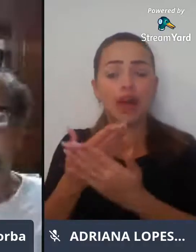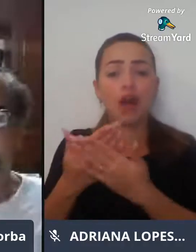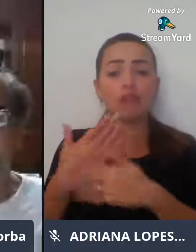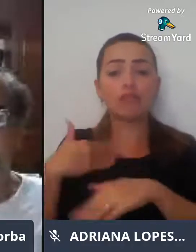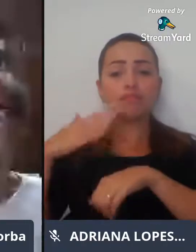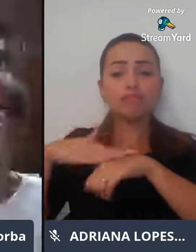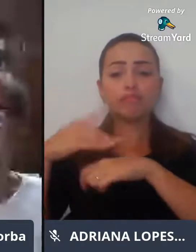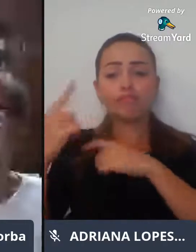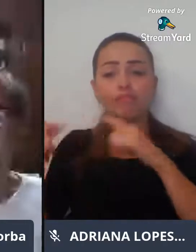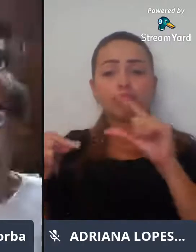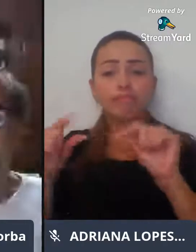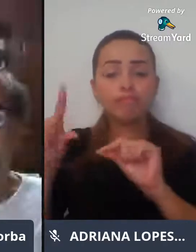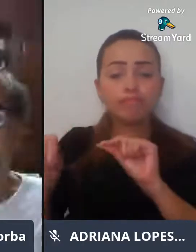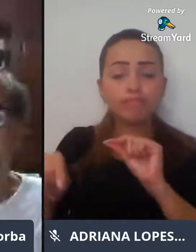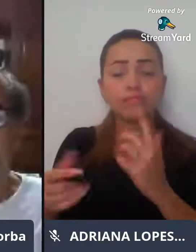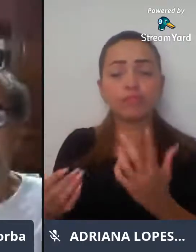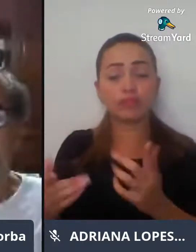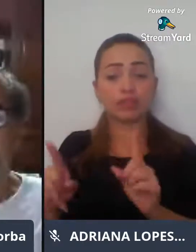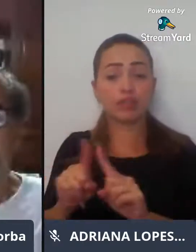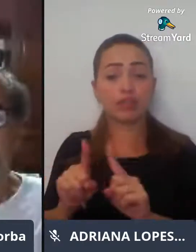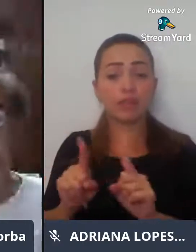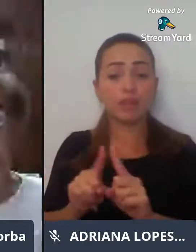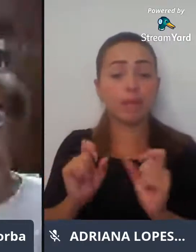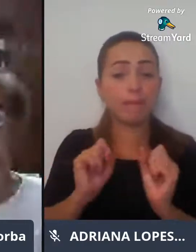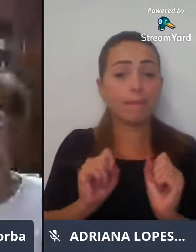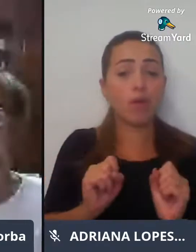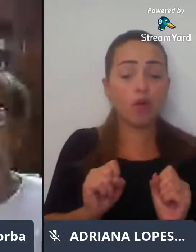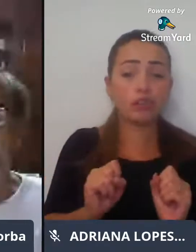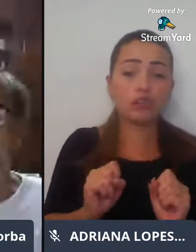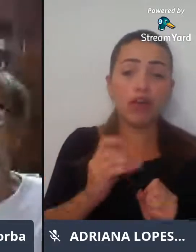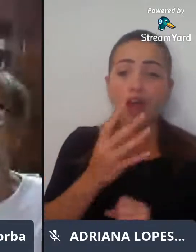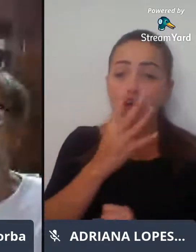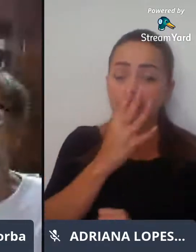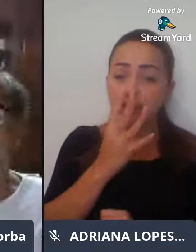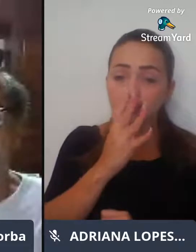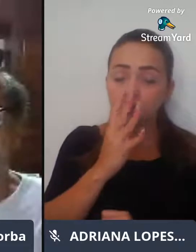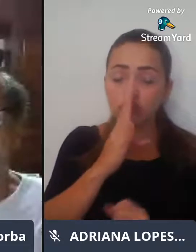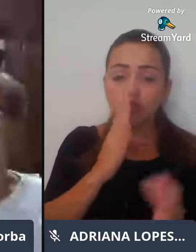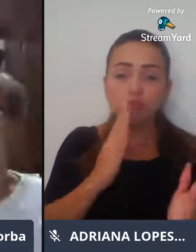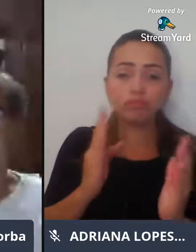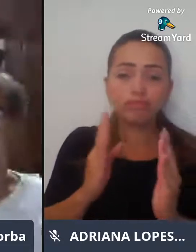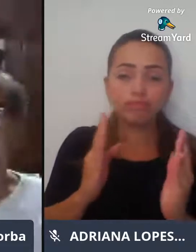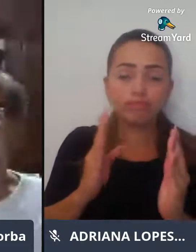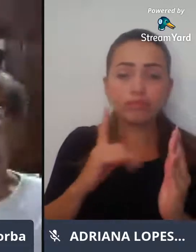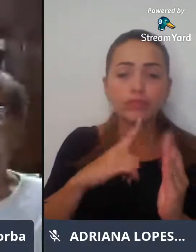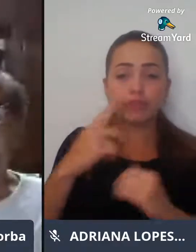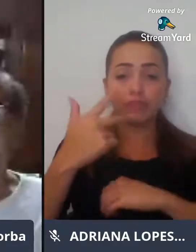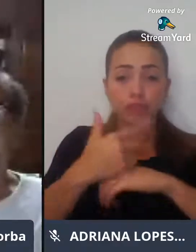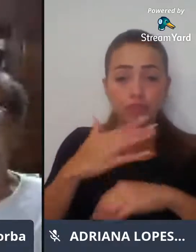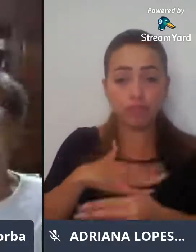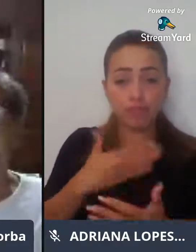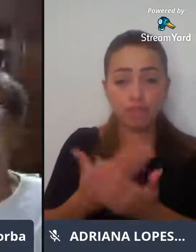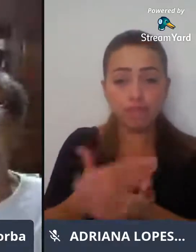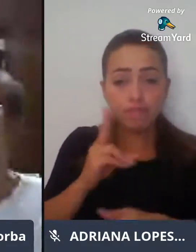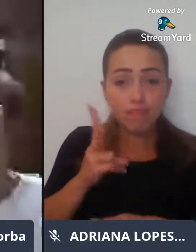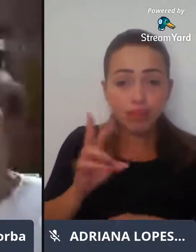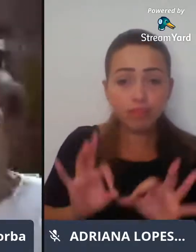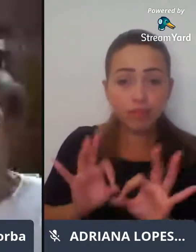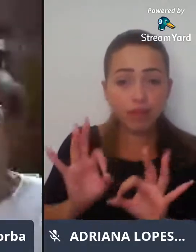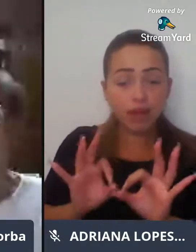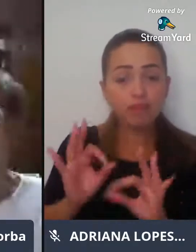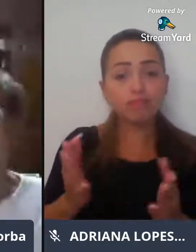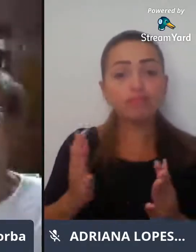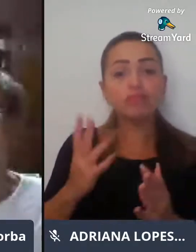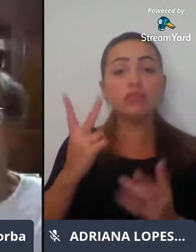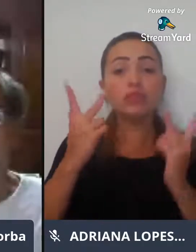fez. Ele pode assistir trechos do vídeo da sua aula. Normalmente,